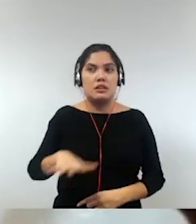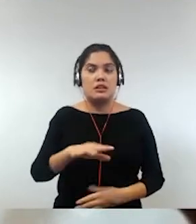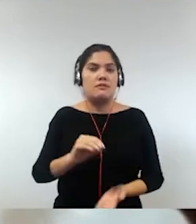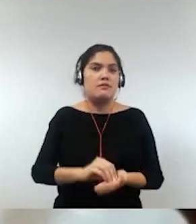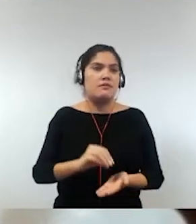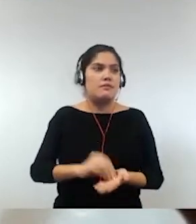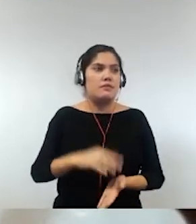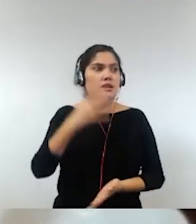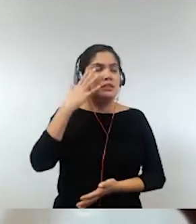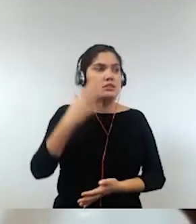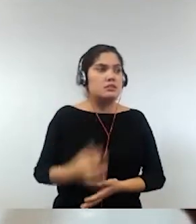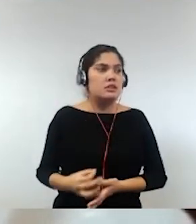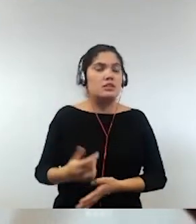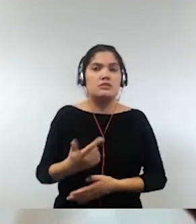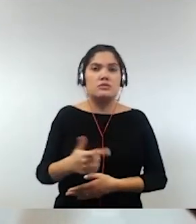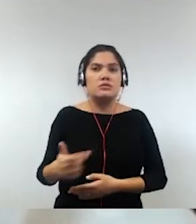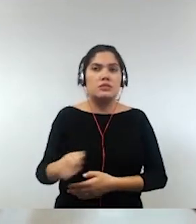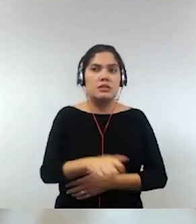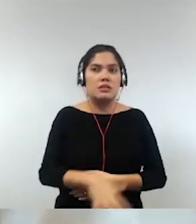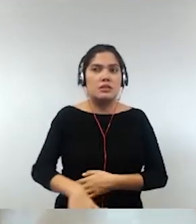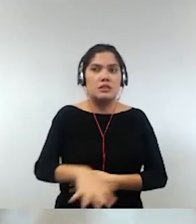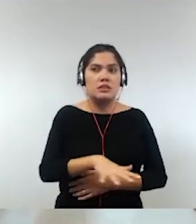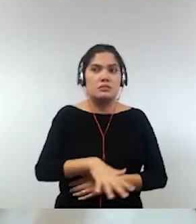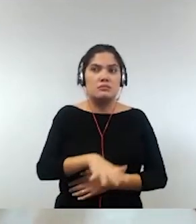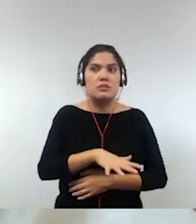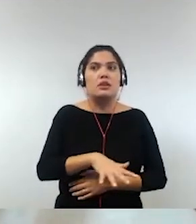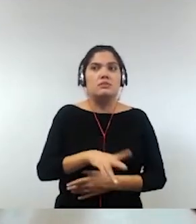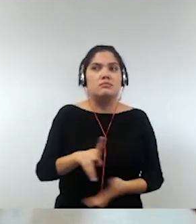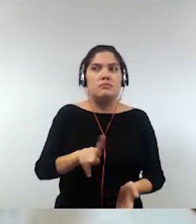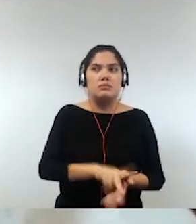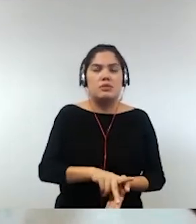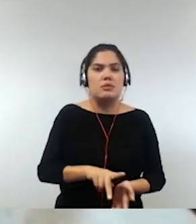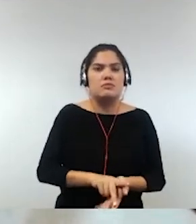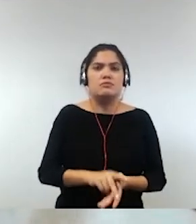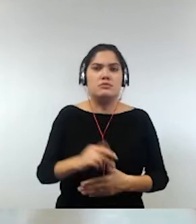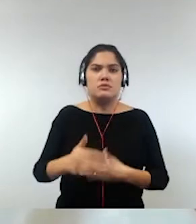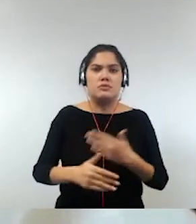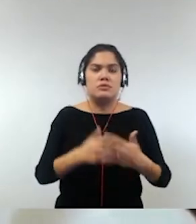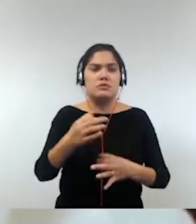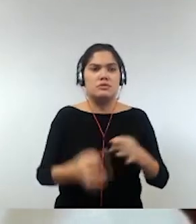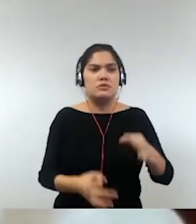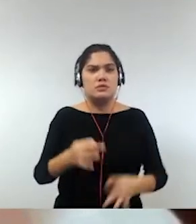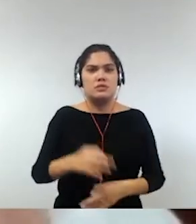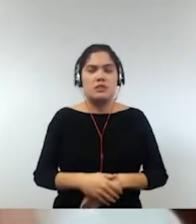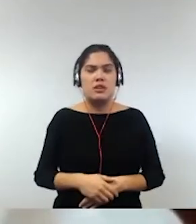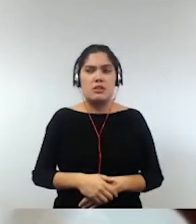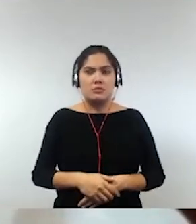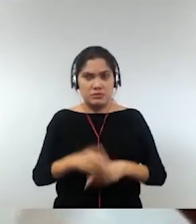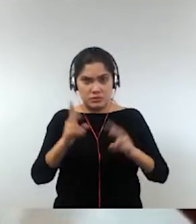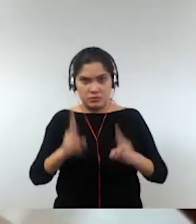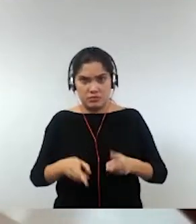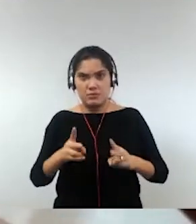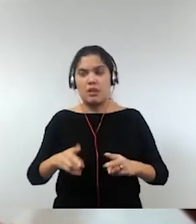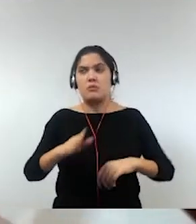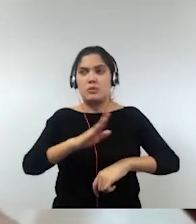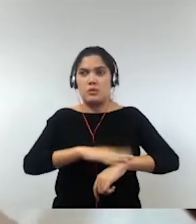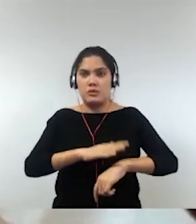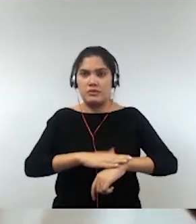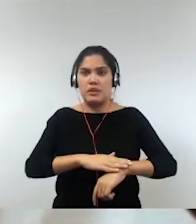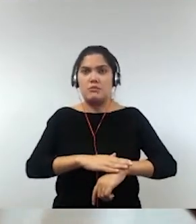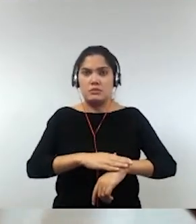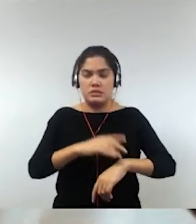incerteza, não há espaço para a incerteza do resultado de um processo judicial. Nesse cenário em que o tempo tem tomado